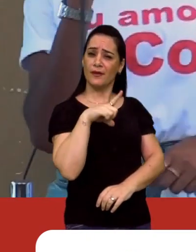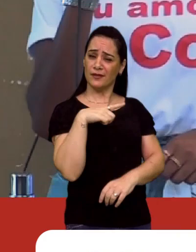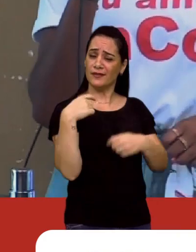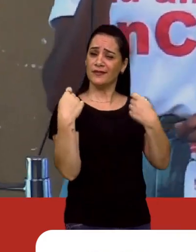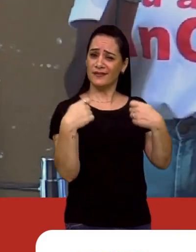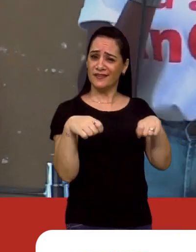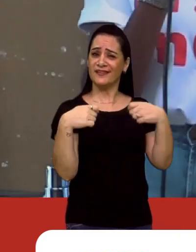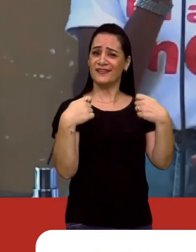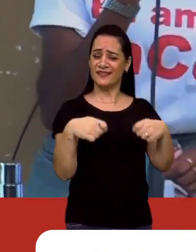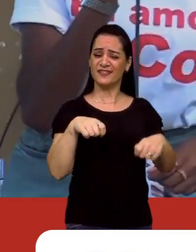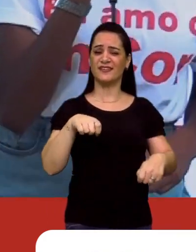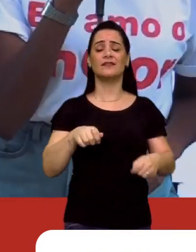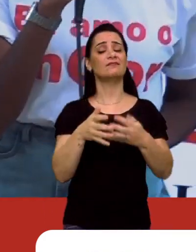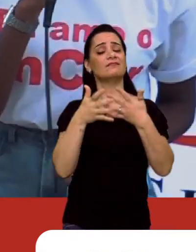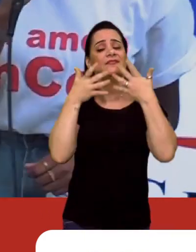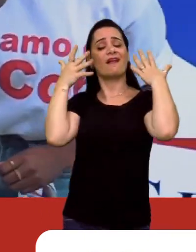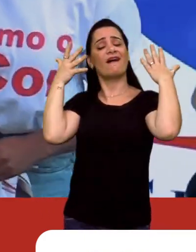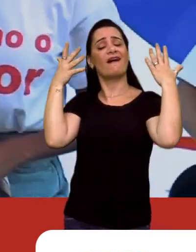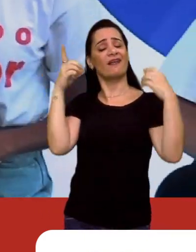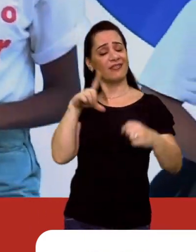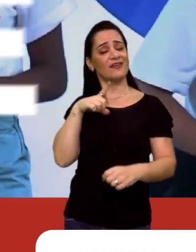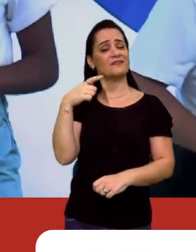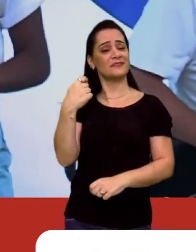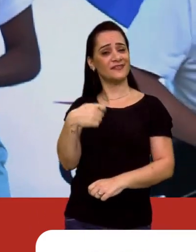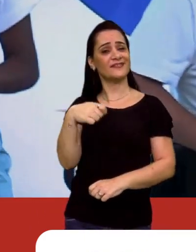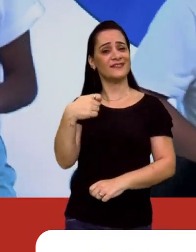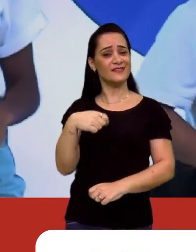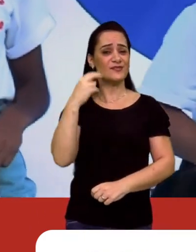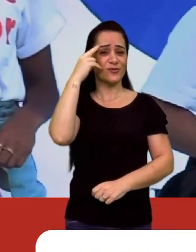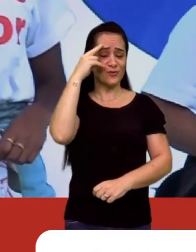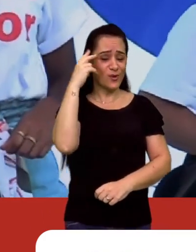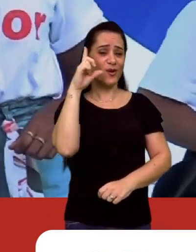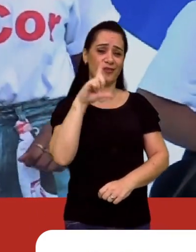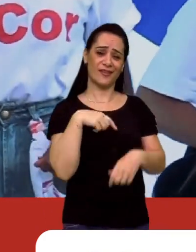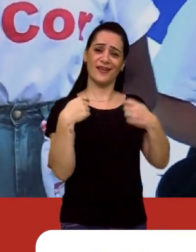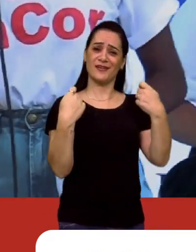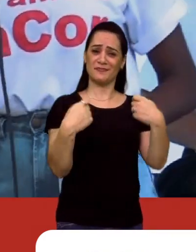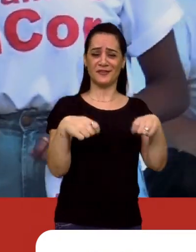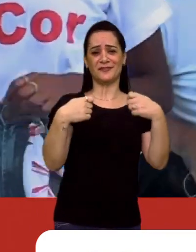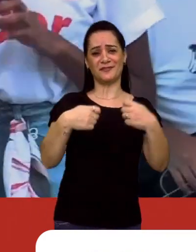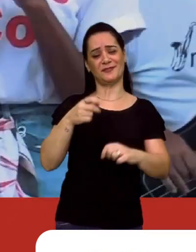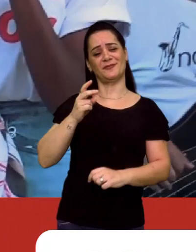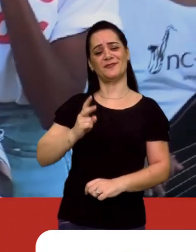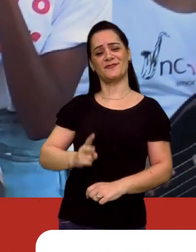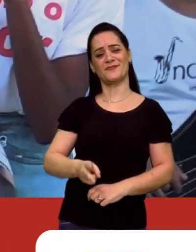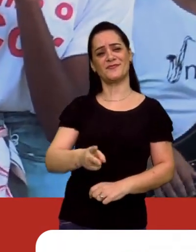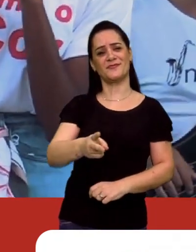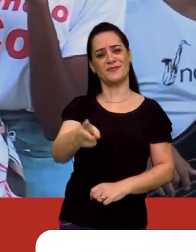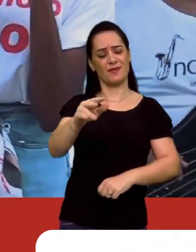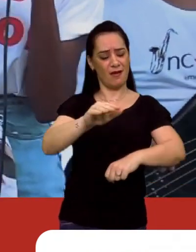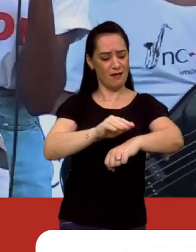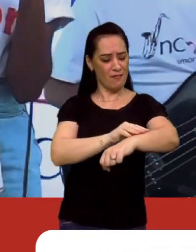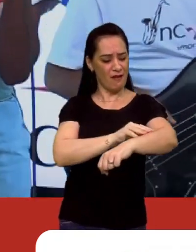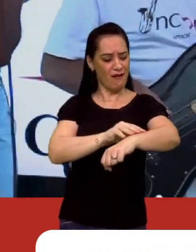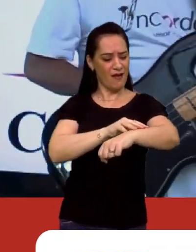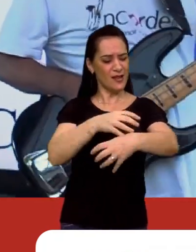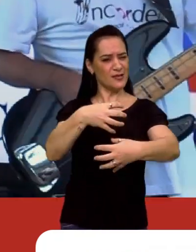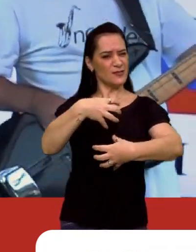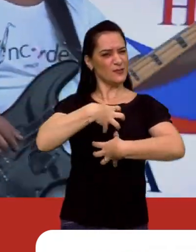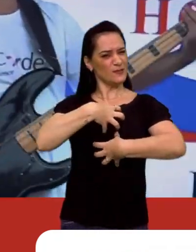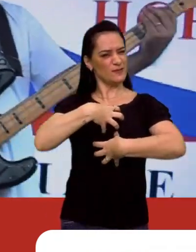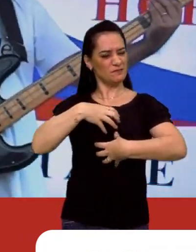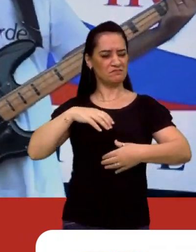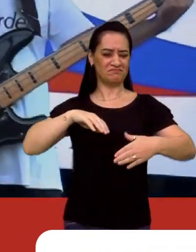ter mãe, é preciso ter graça, é preciso ter sonho sempre. Quem traz na pele